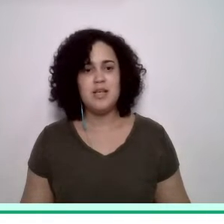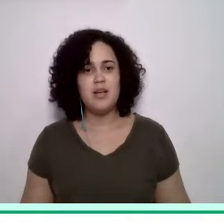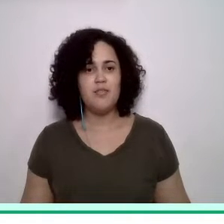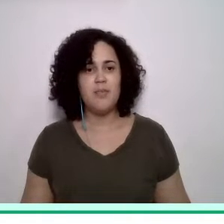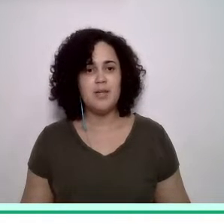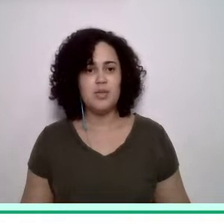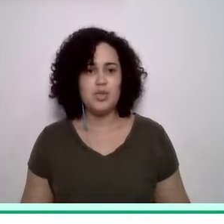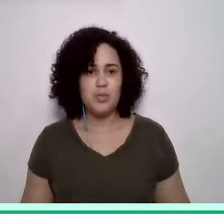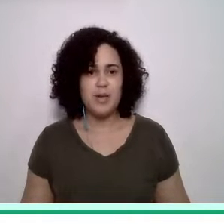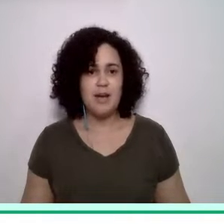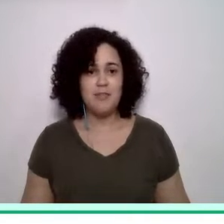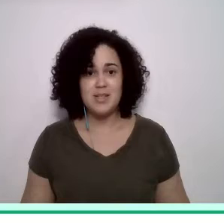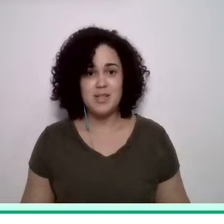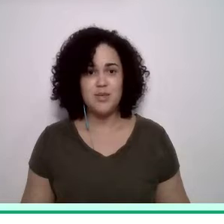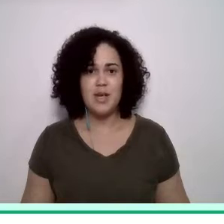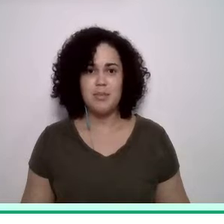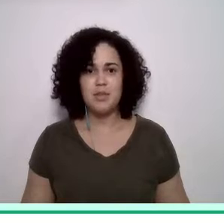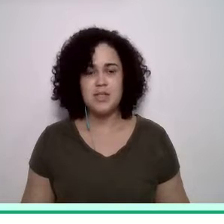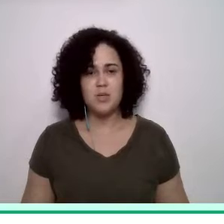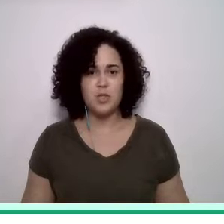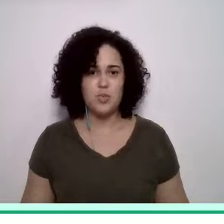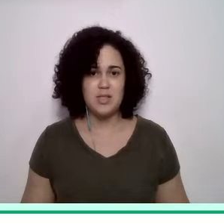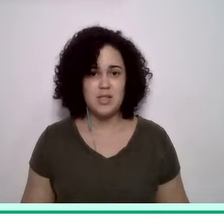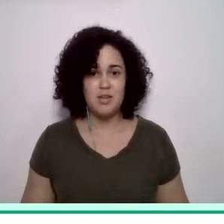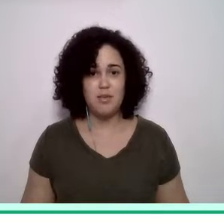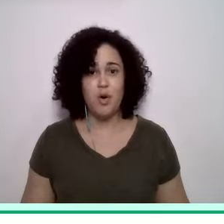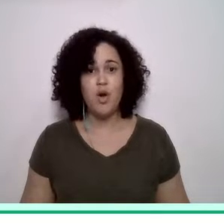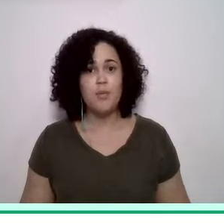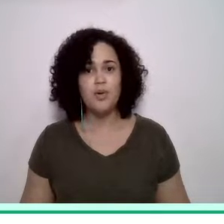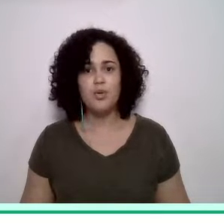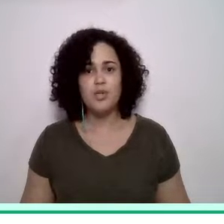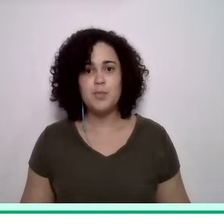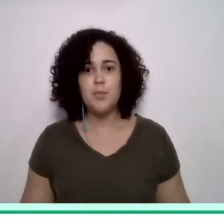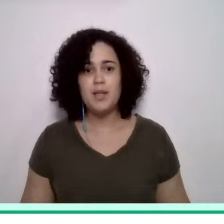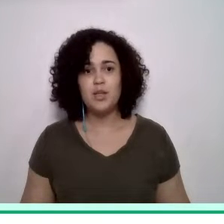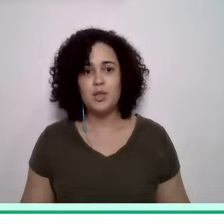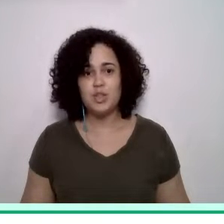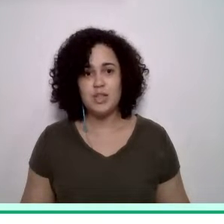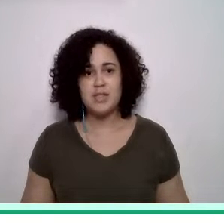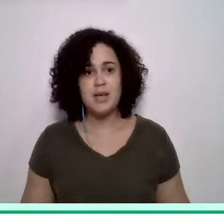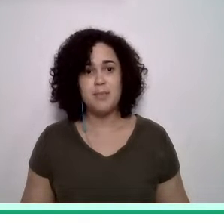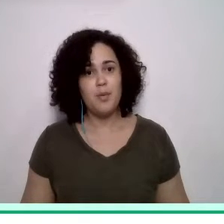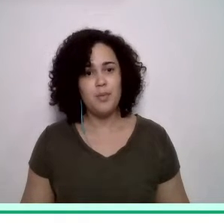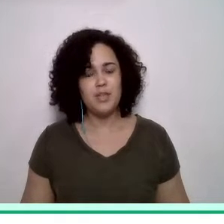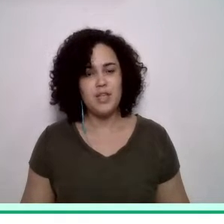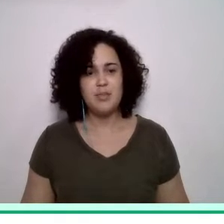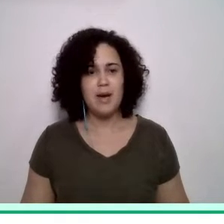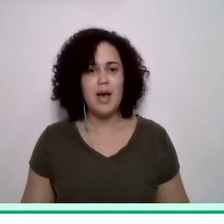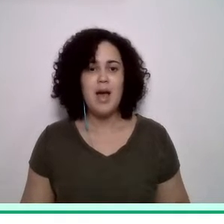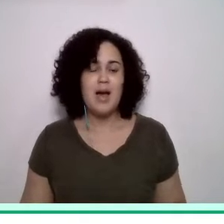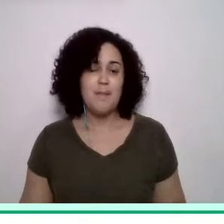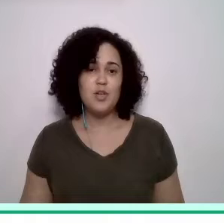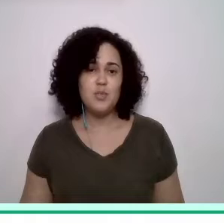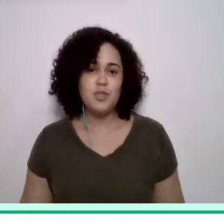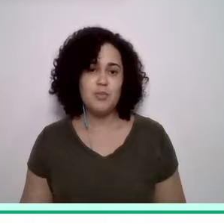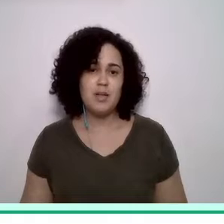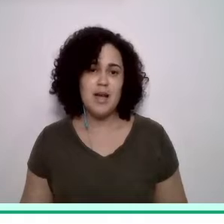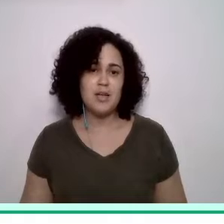sem fornecerem informações sobre a fração que é potencialmente bioacessível, procurou-se por metodologias que propõem estimar